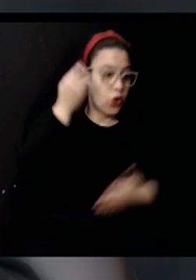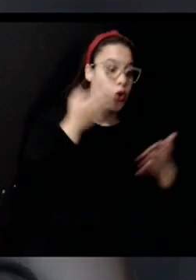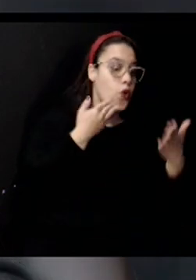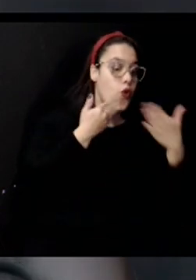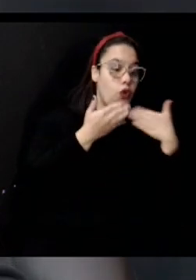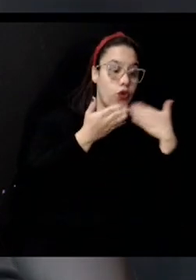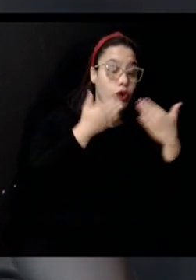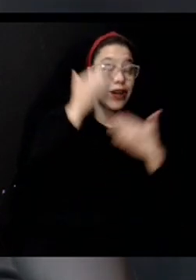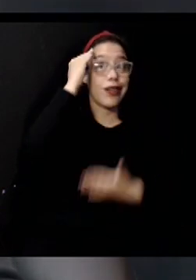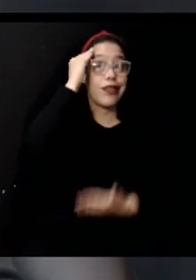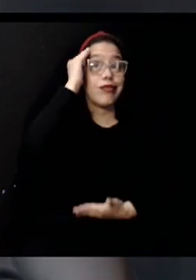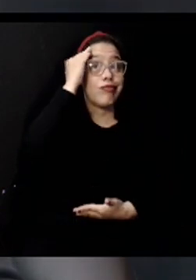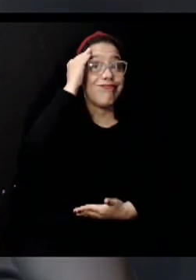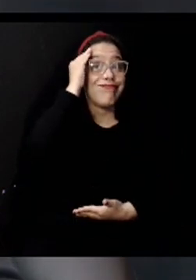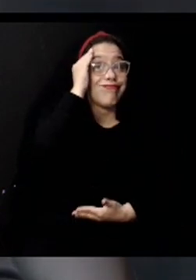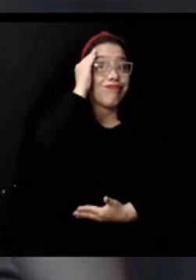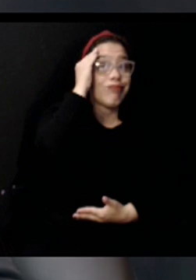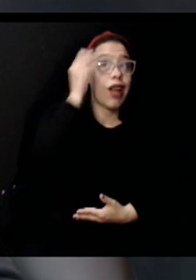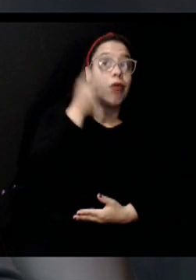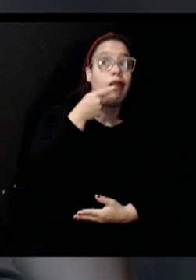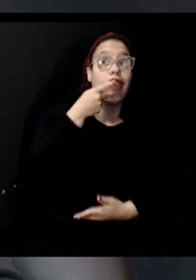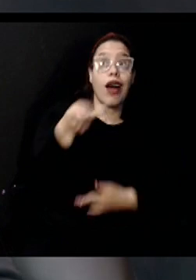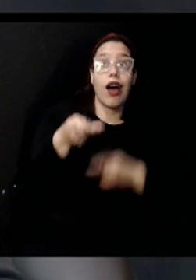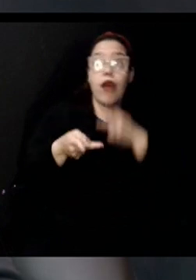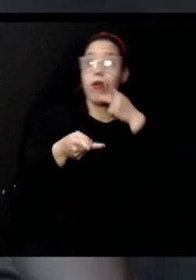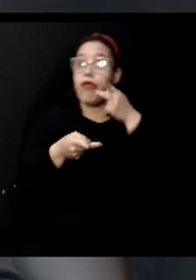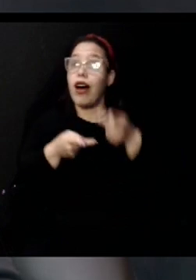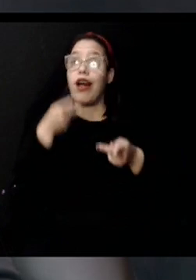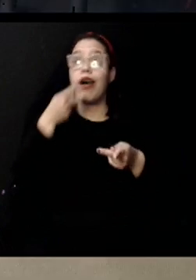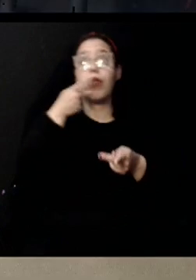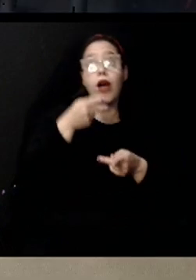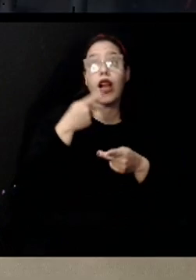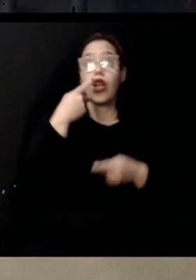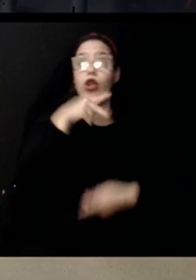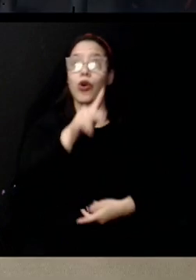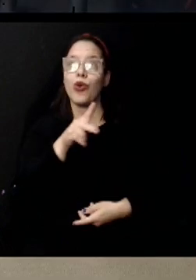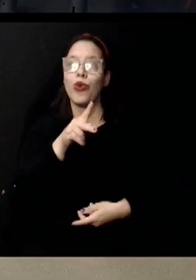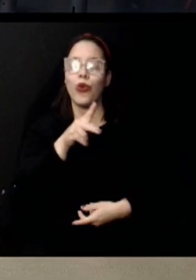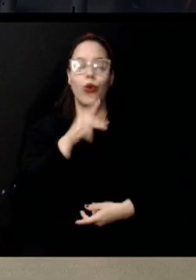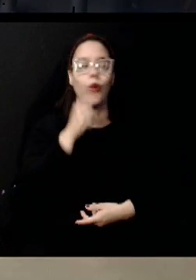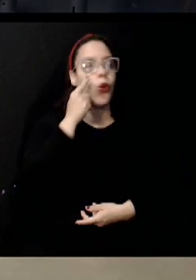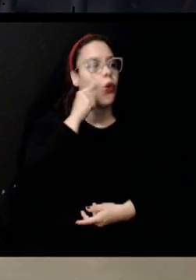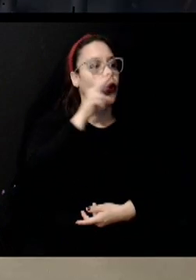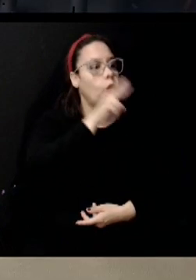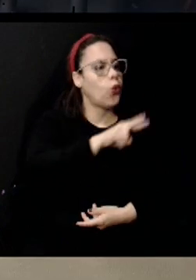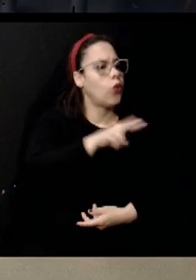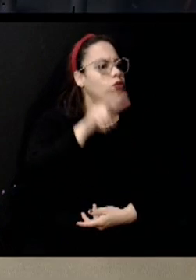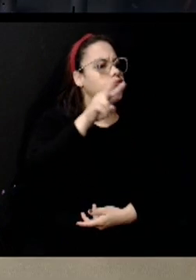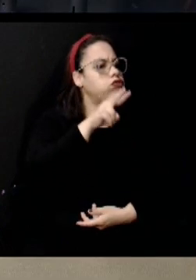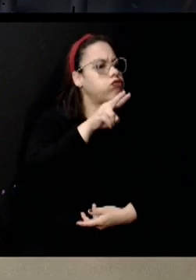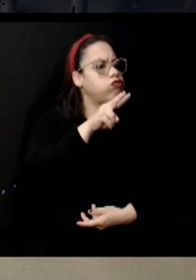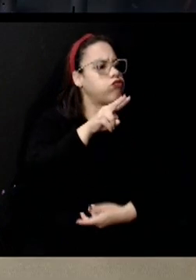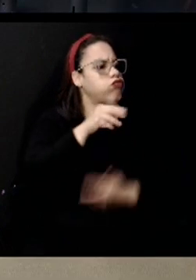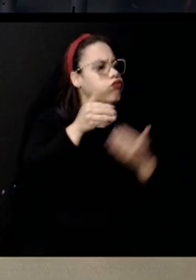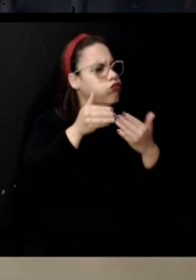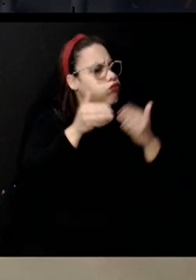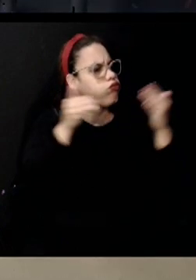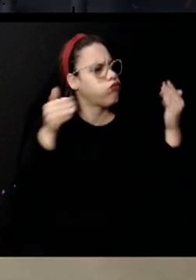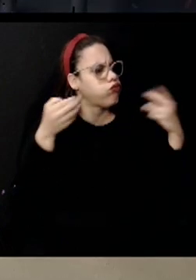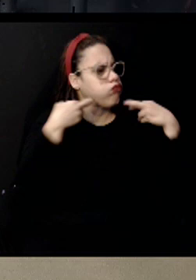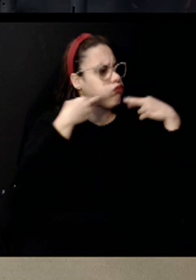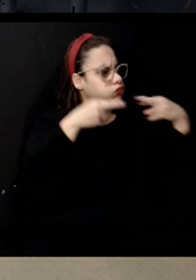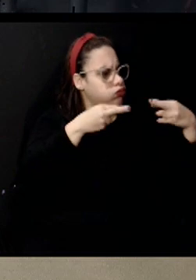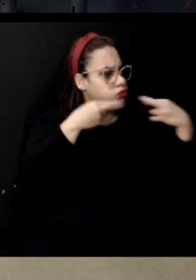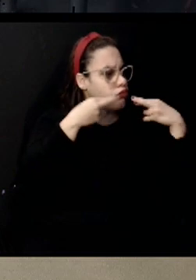para puxar assunto. a Isso sua é visão, assim, abre um leque quando a gente fala de reclamação, né, porque eu fui